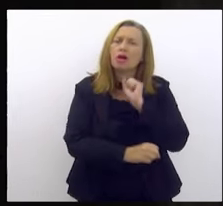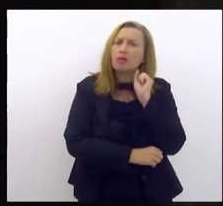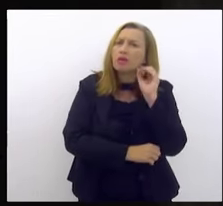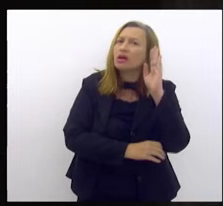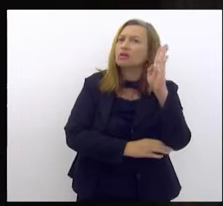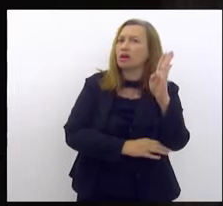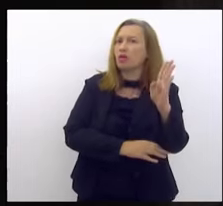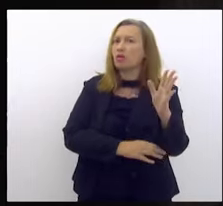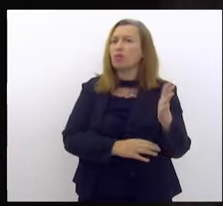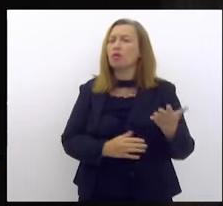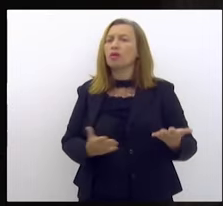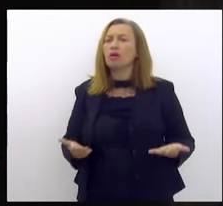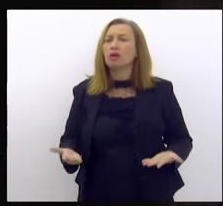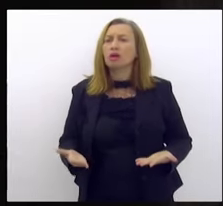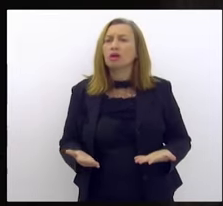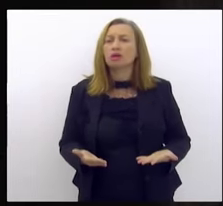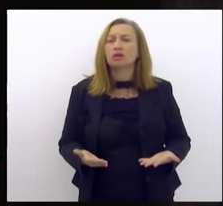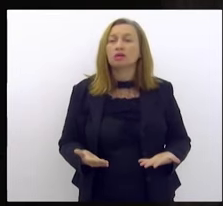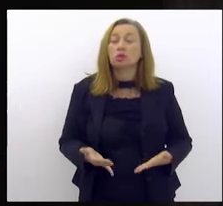para